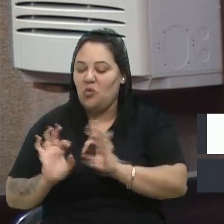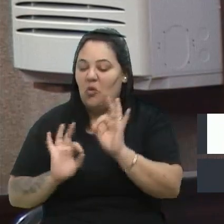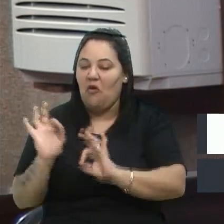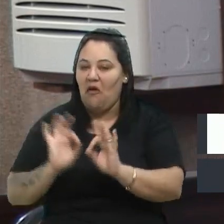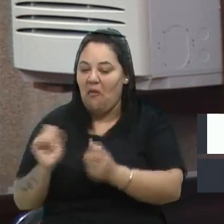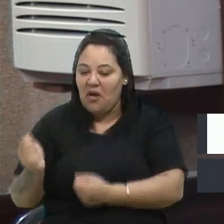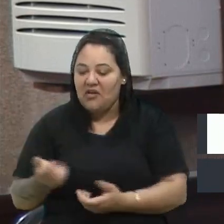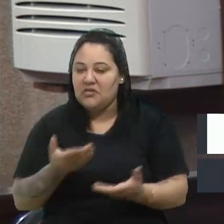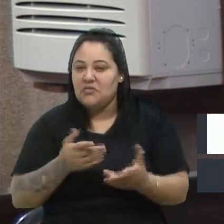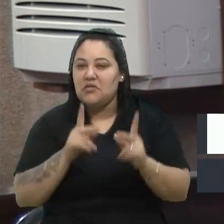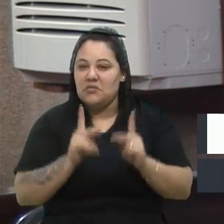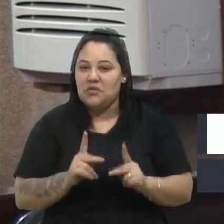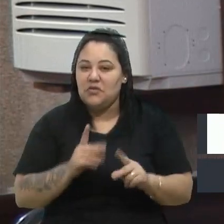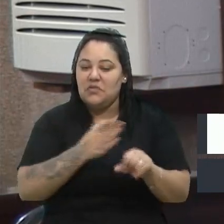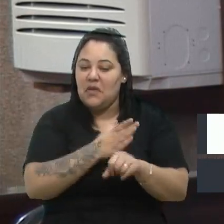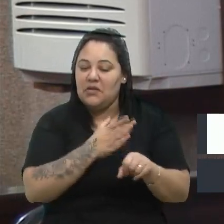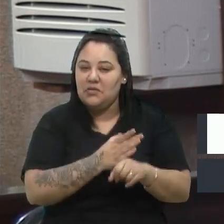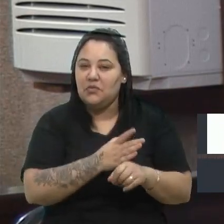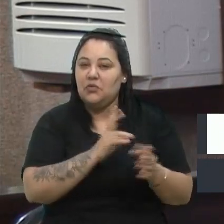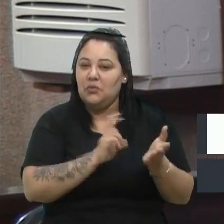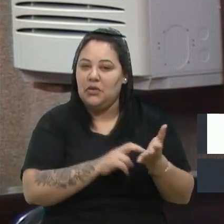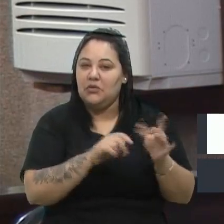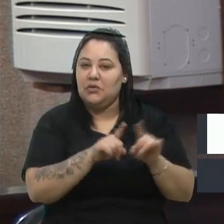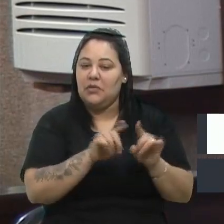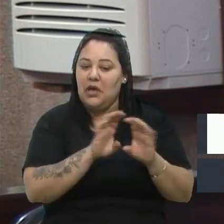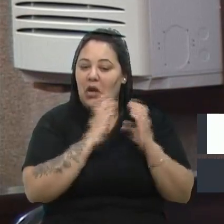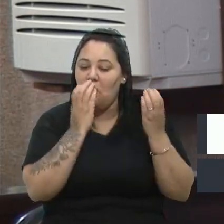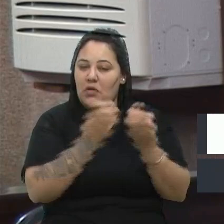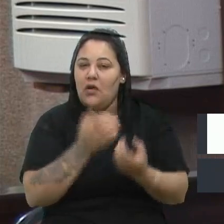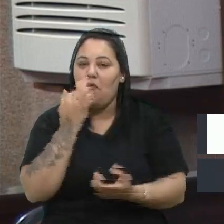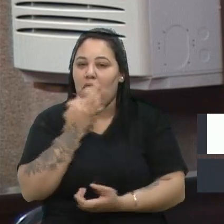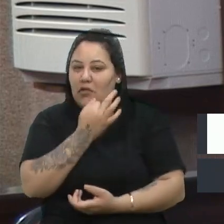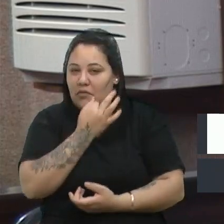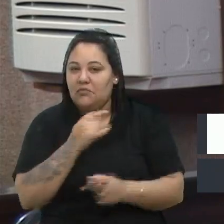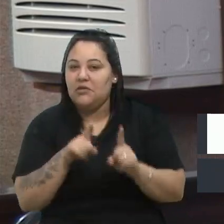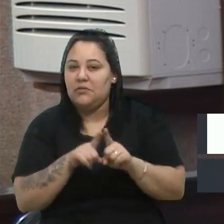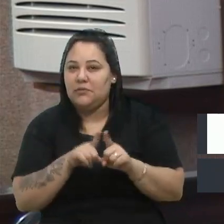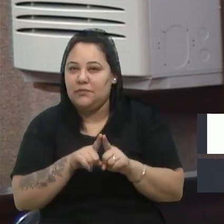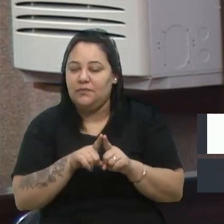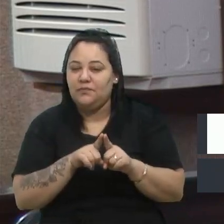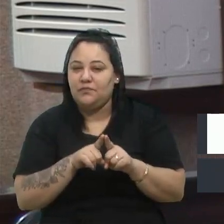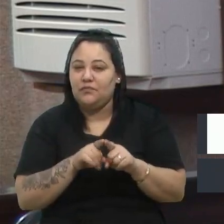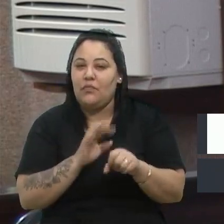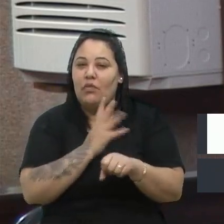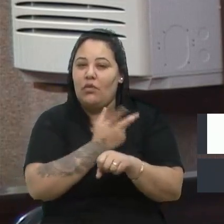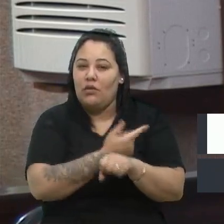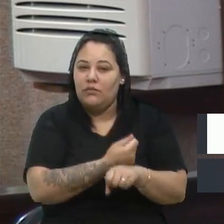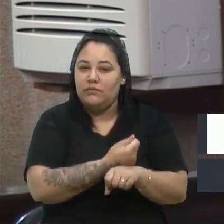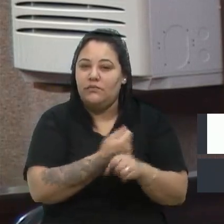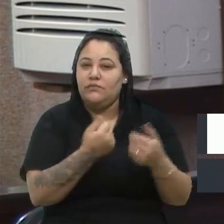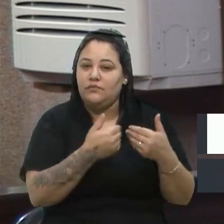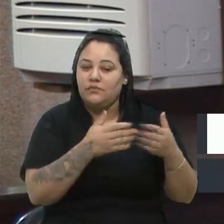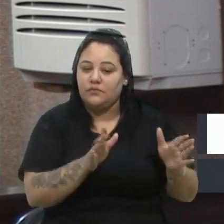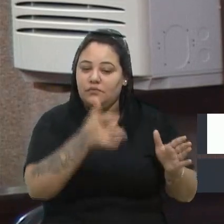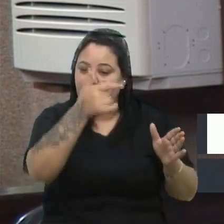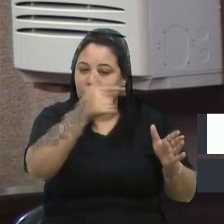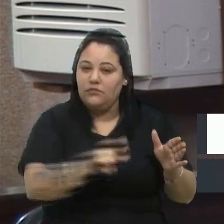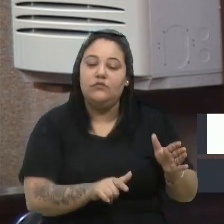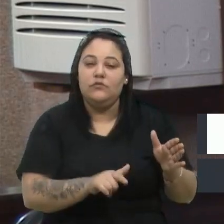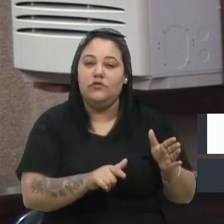seus associados, colaboradores e a comunidade de Forqueta. O Sicredi reabre suas portas para